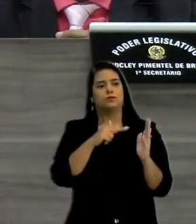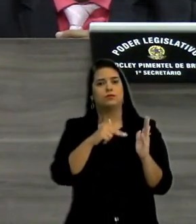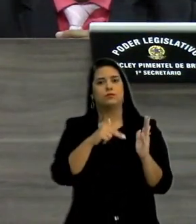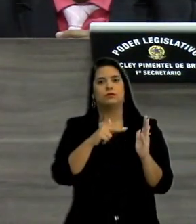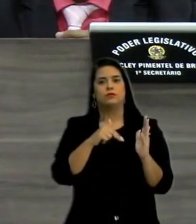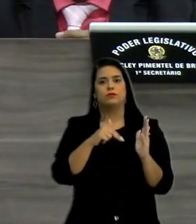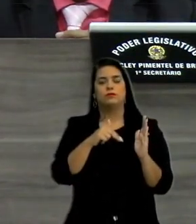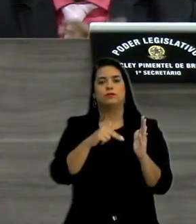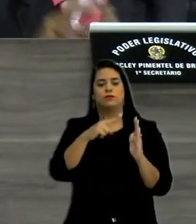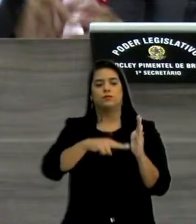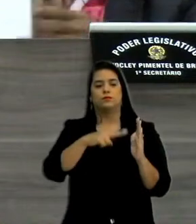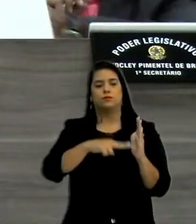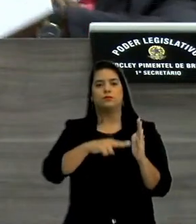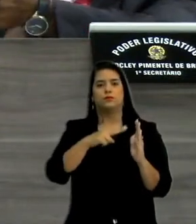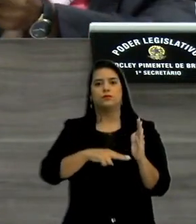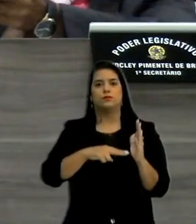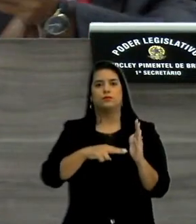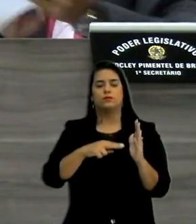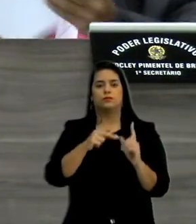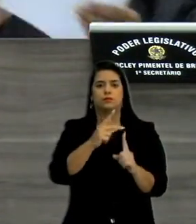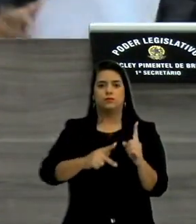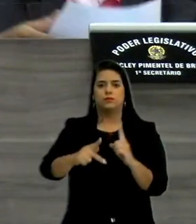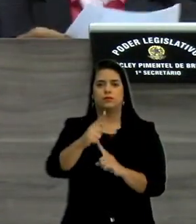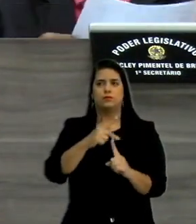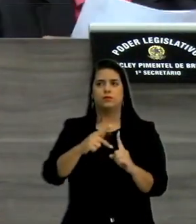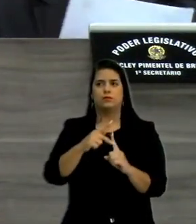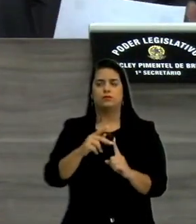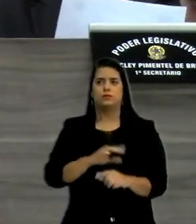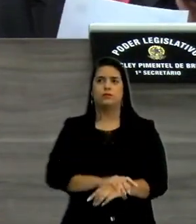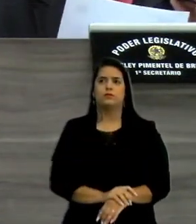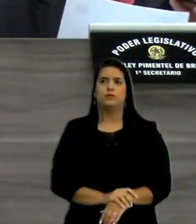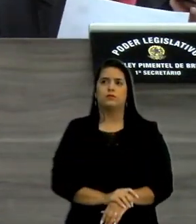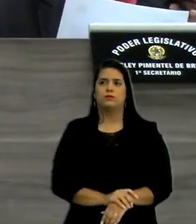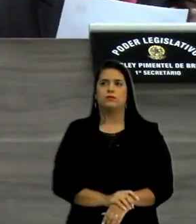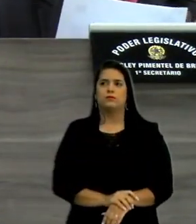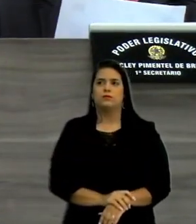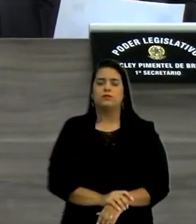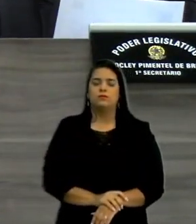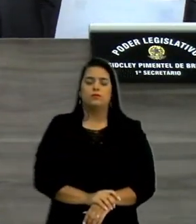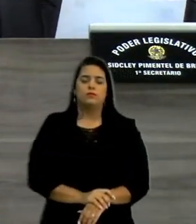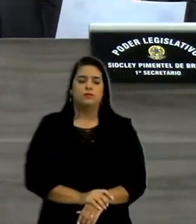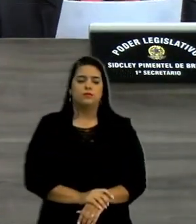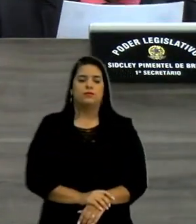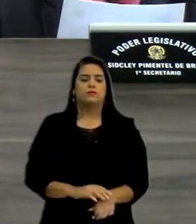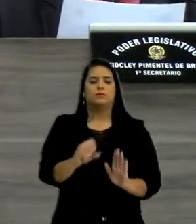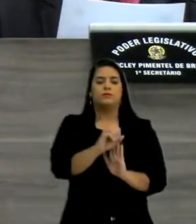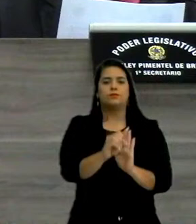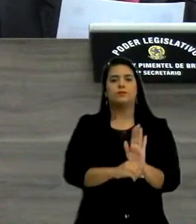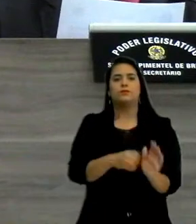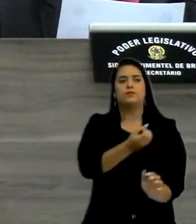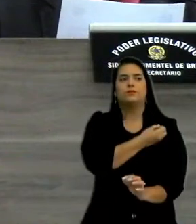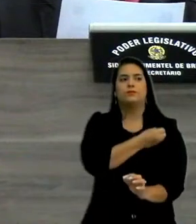Prévio do Prevuno. Ofício